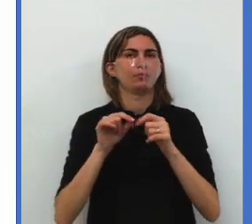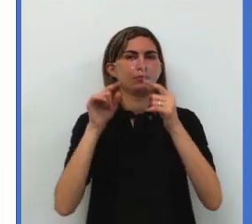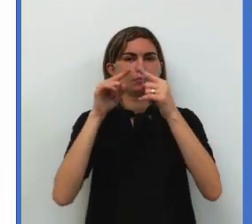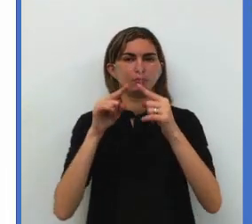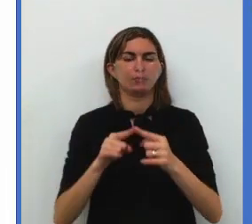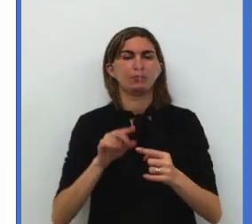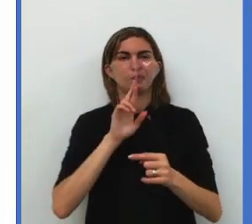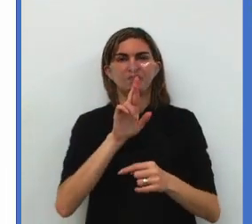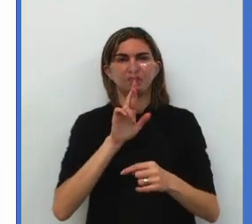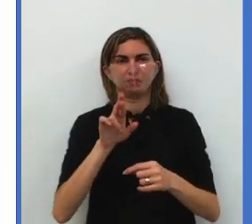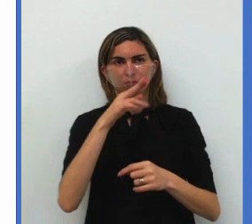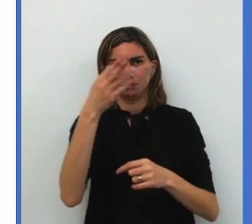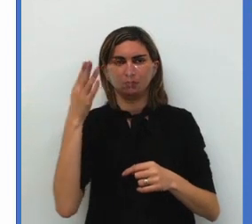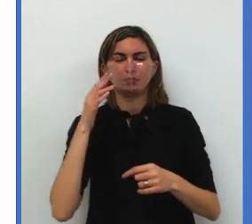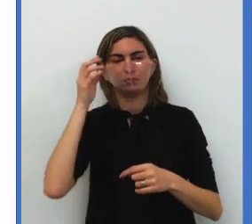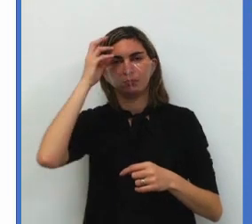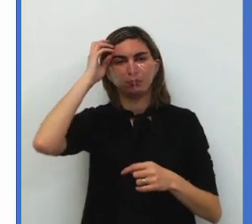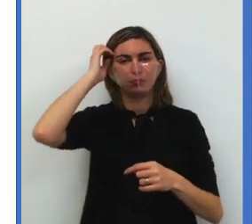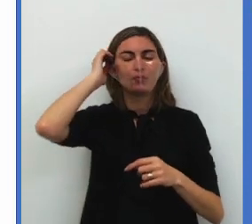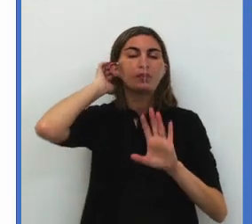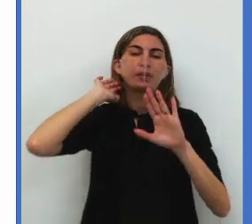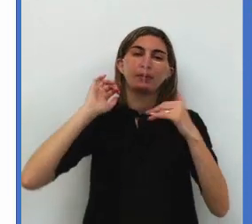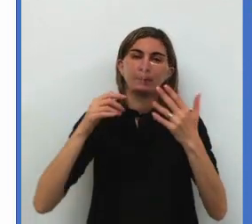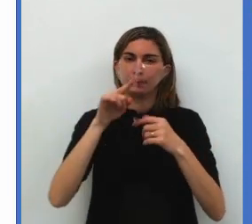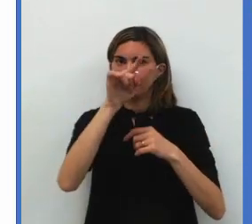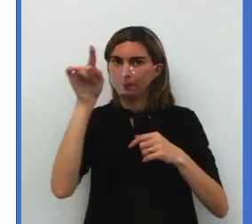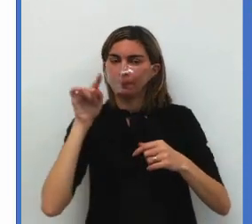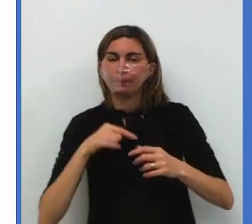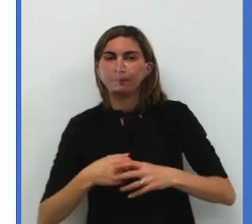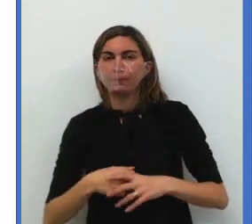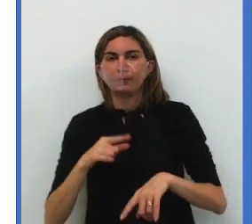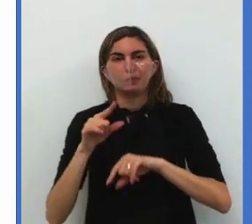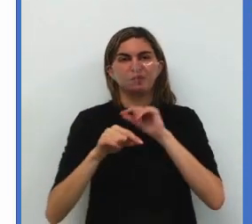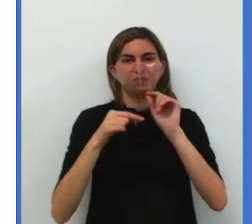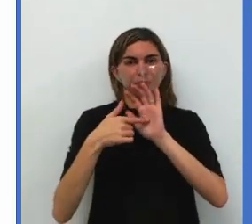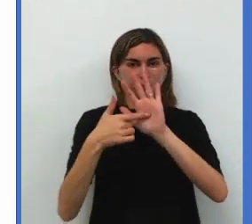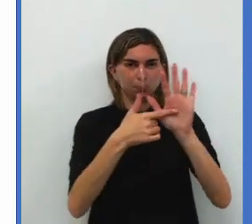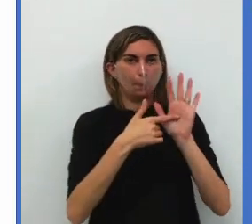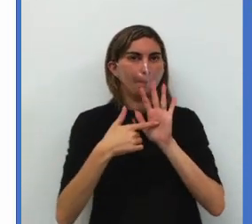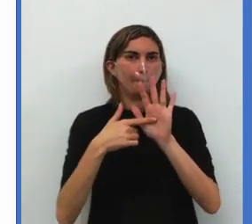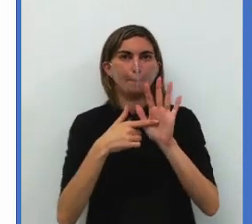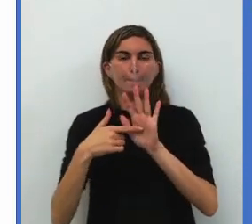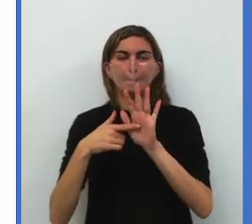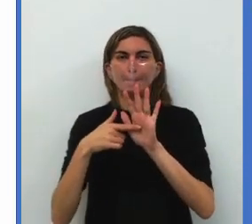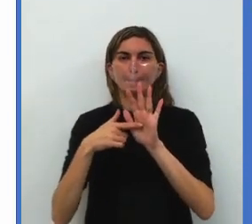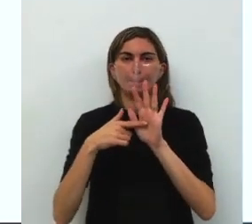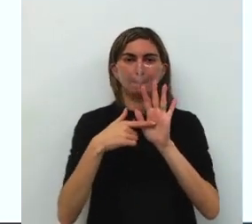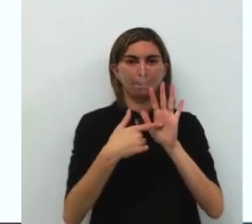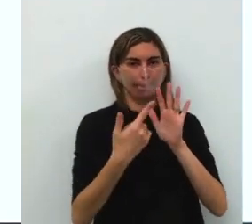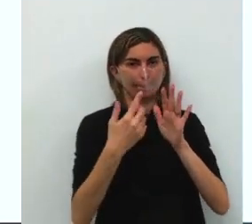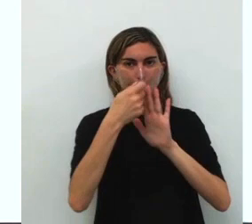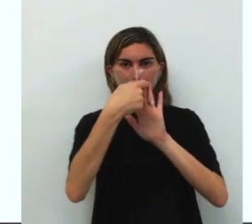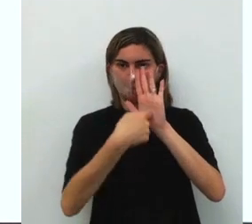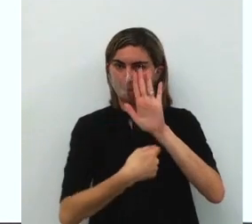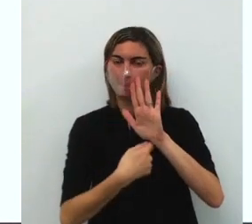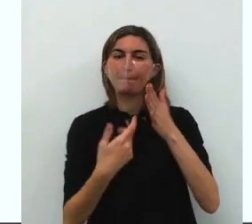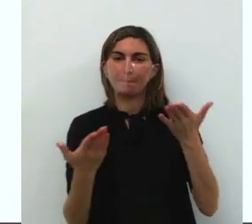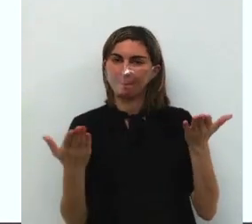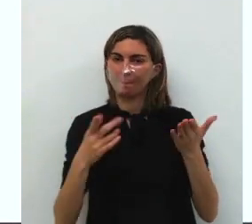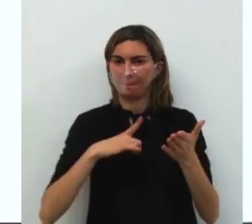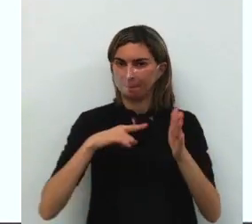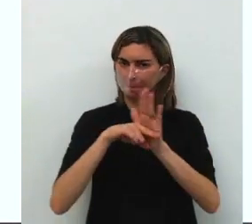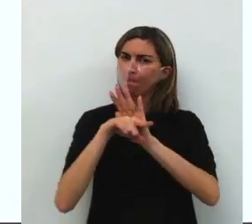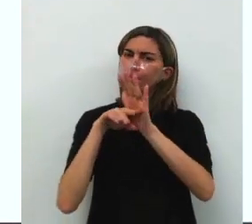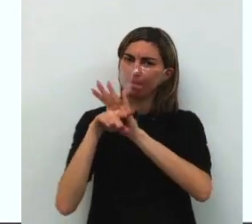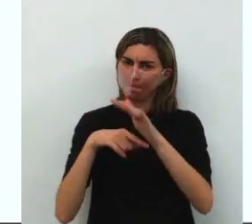acordo com as respostas das anteriores. Então, nesse caso aqui, o que é que nós estamos querendo com isso? Você tem um roteiro, não tem um roteiro?